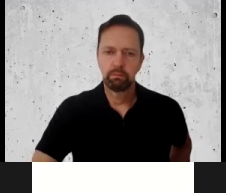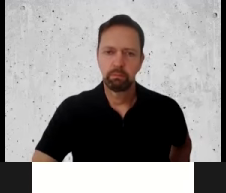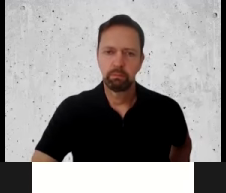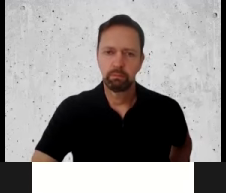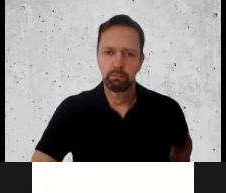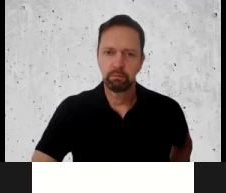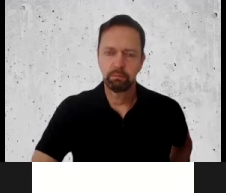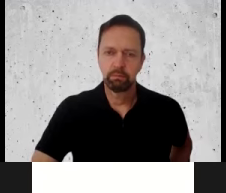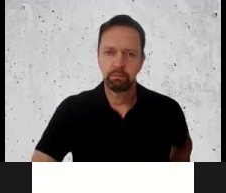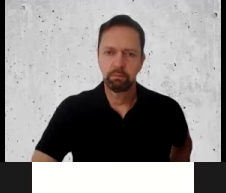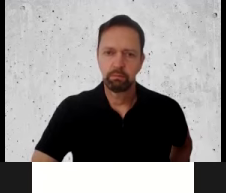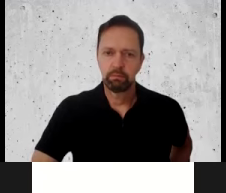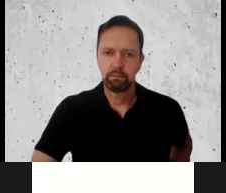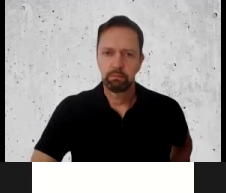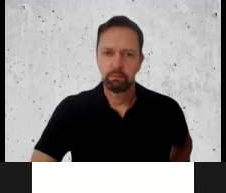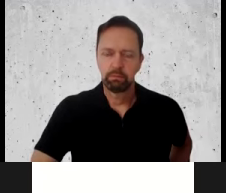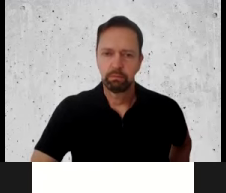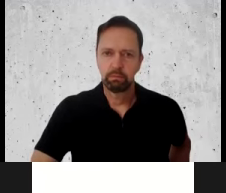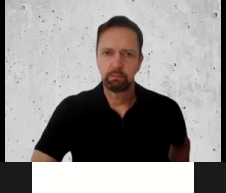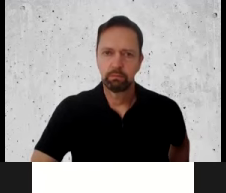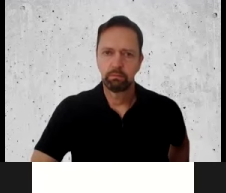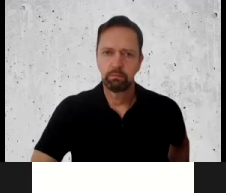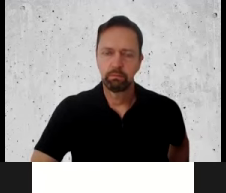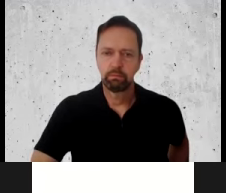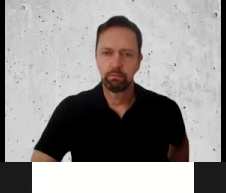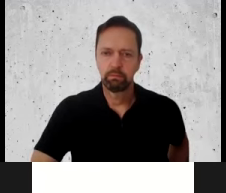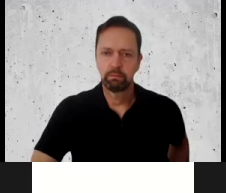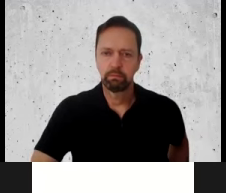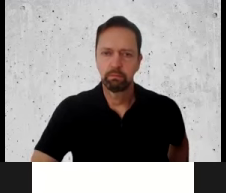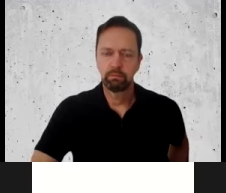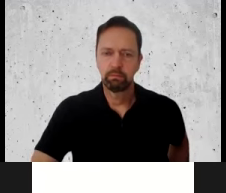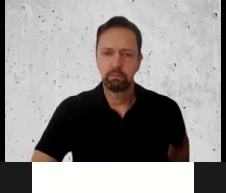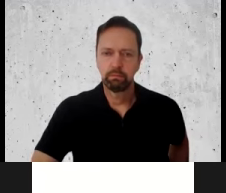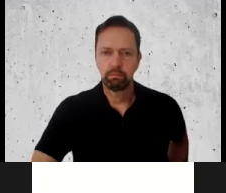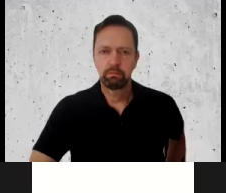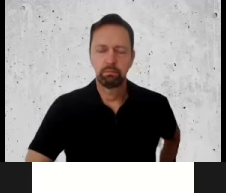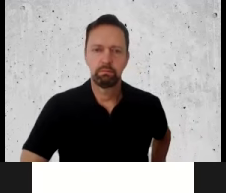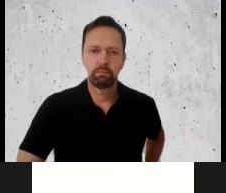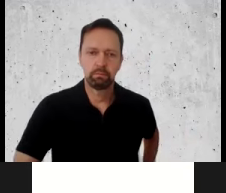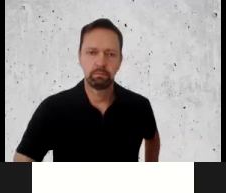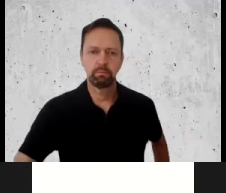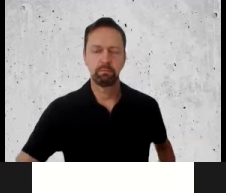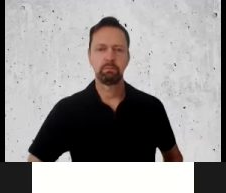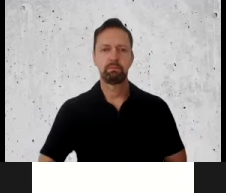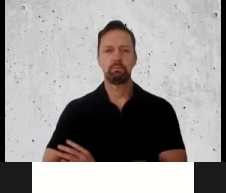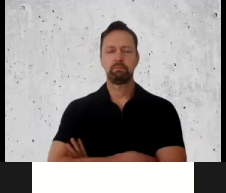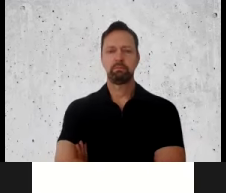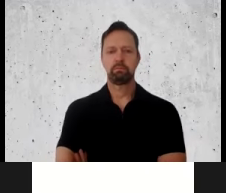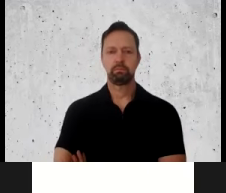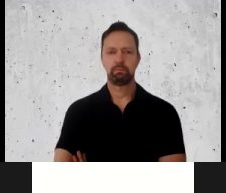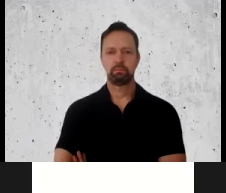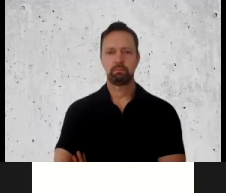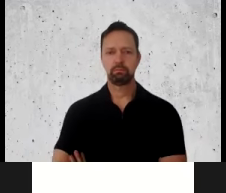o judiciário, em geral, não fica claro que parece que o mundo econômico não existe, não existe regras por trás, não existe limites a